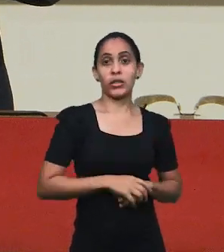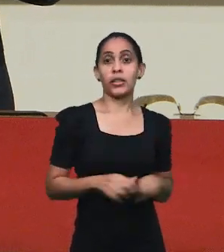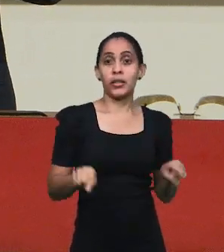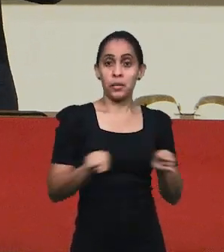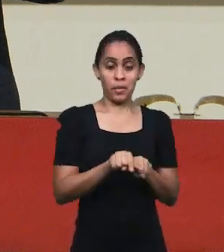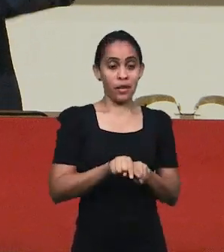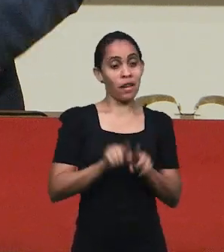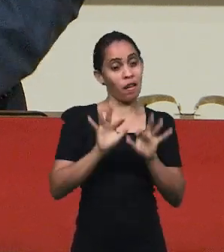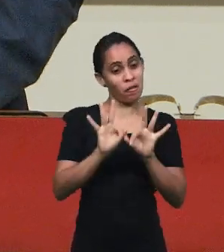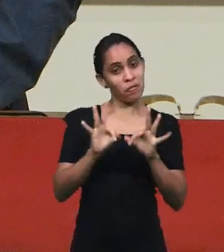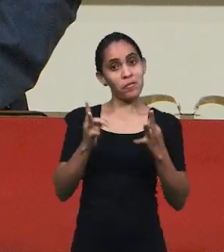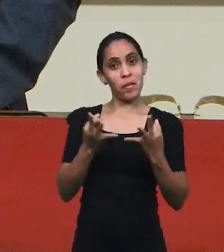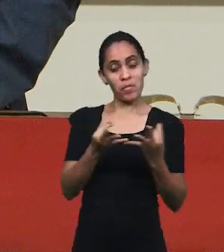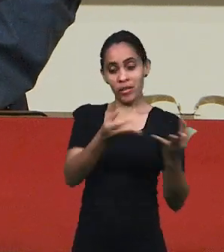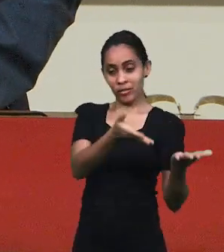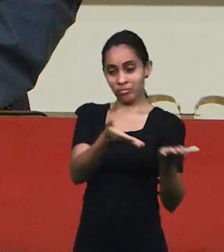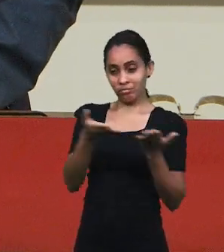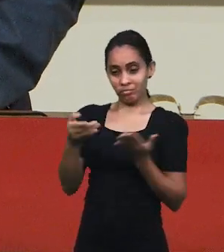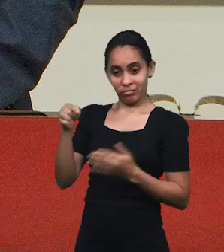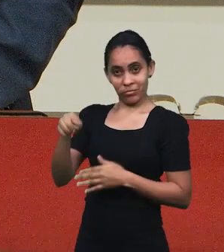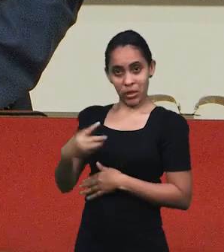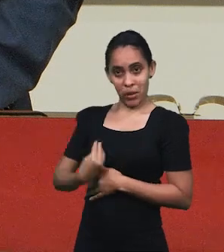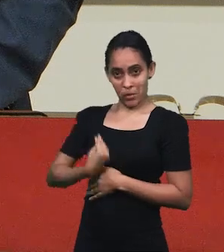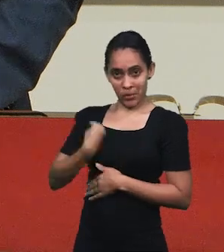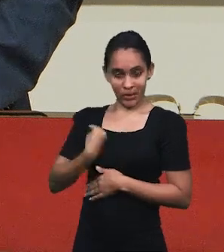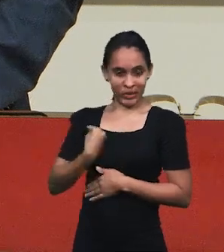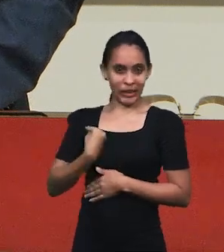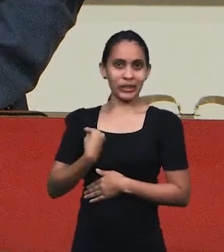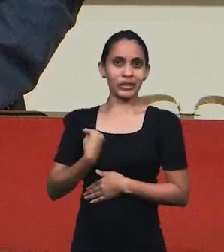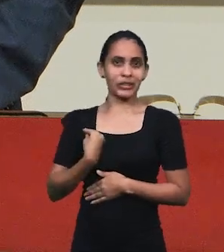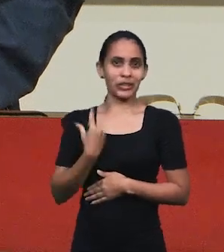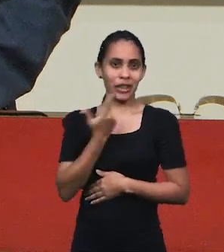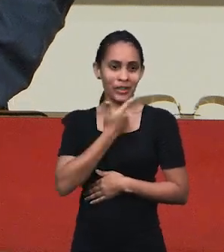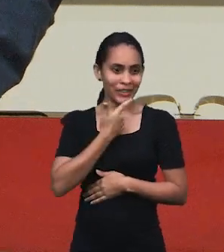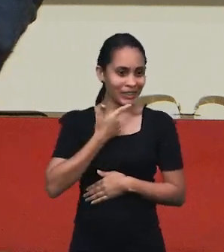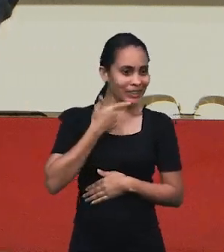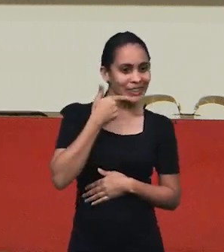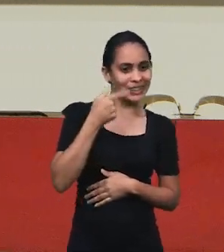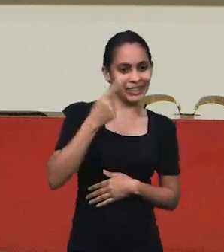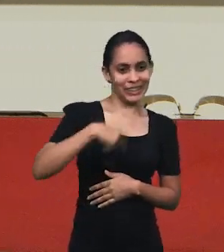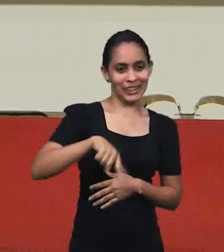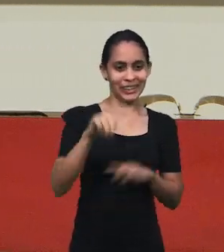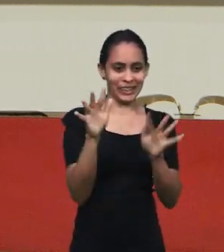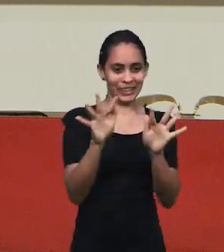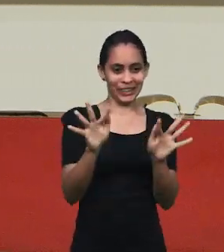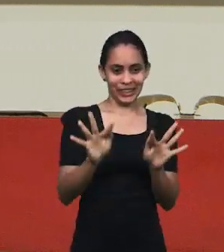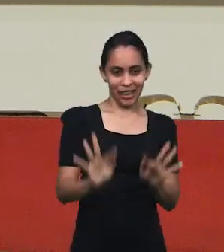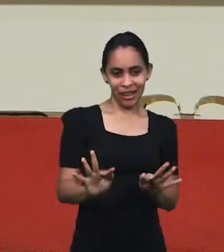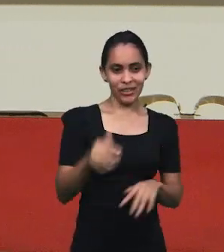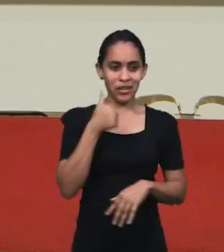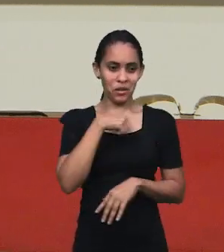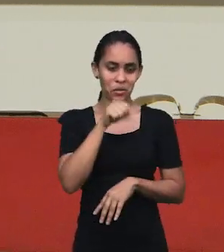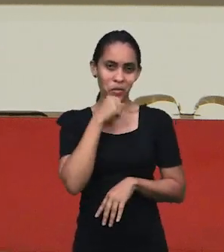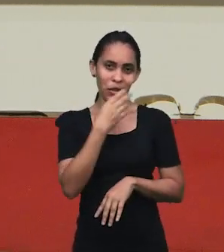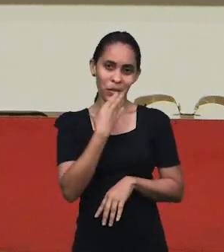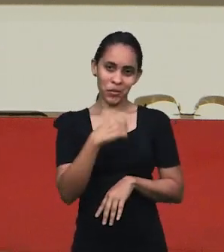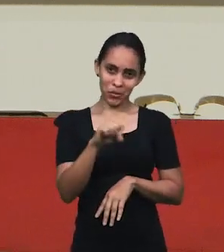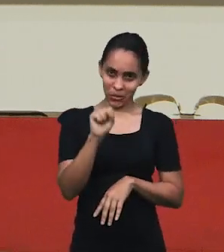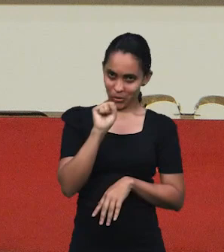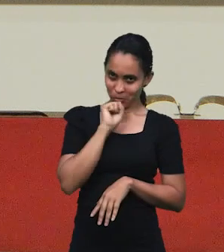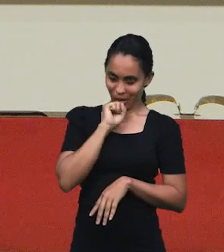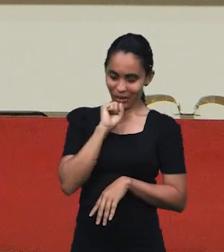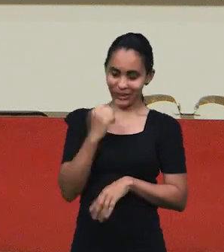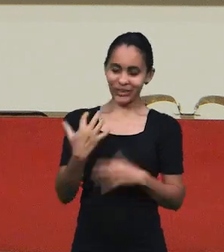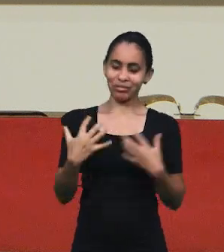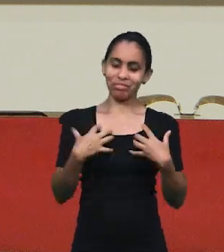sorriso, no semblante das famílias, das mães, dos pais, a alegria por essa grande vitória.